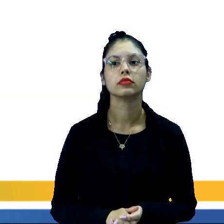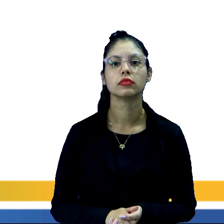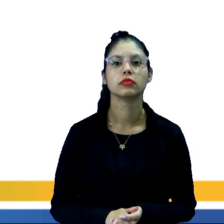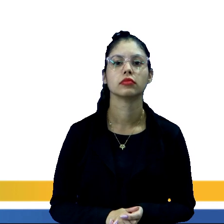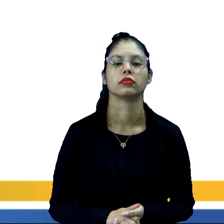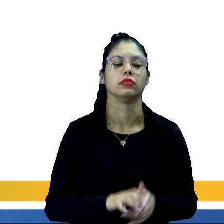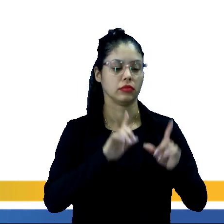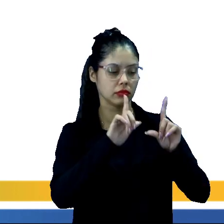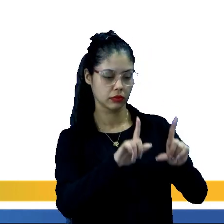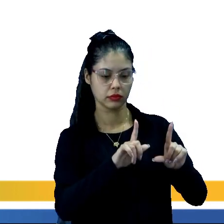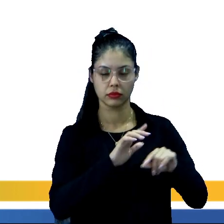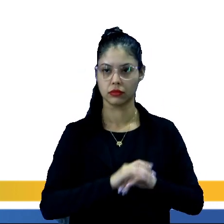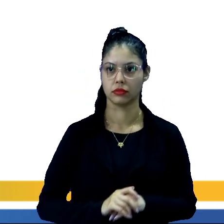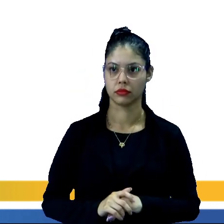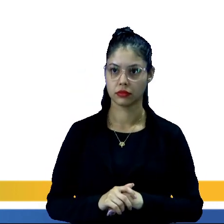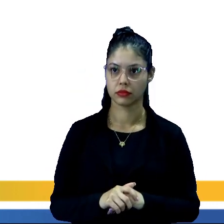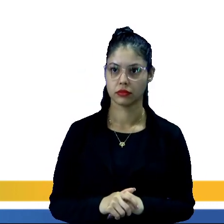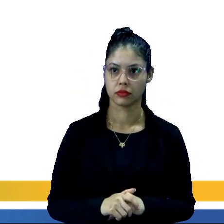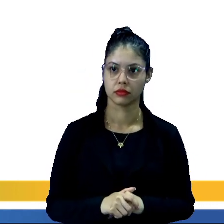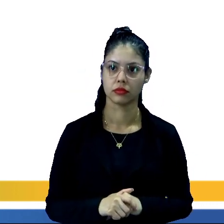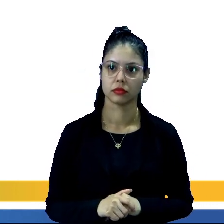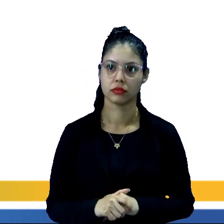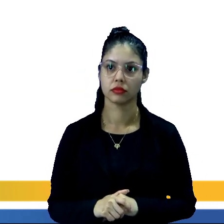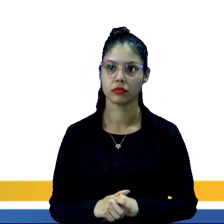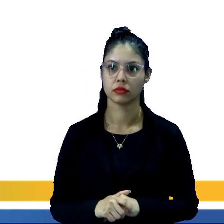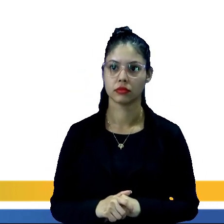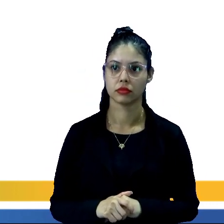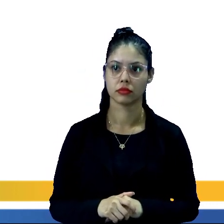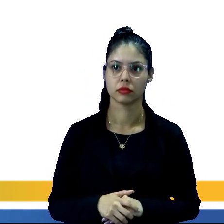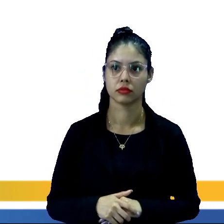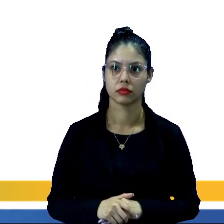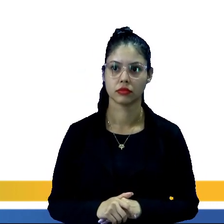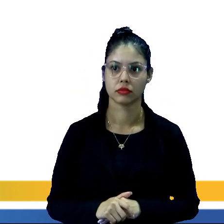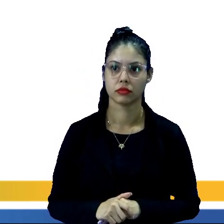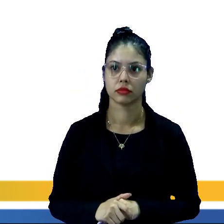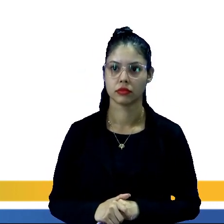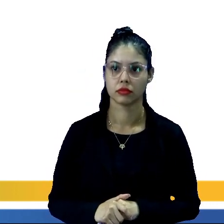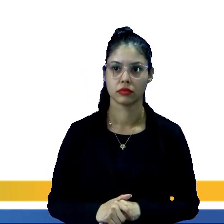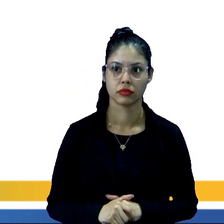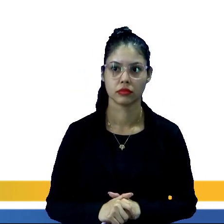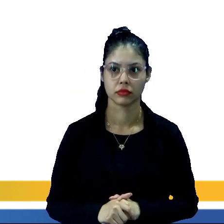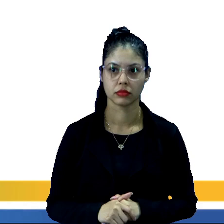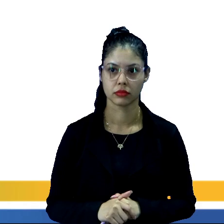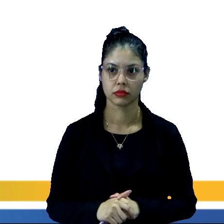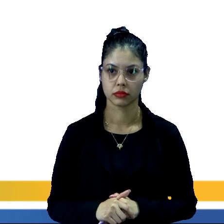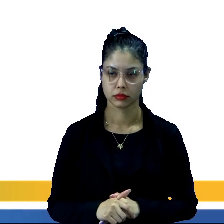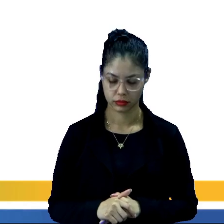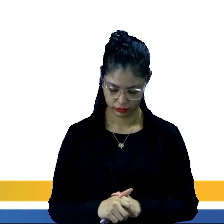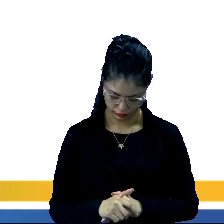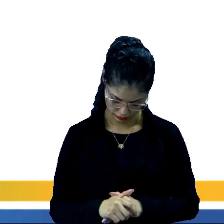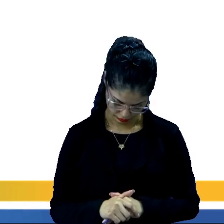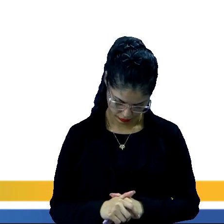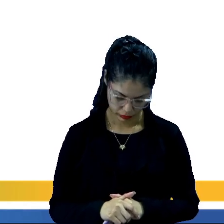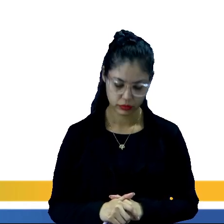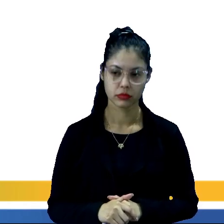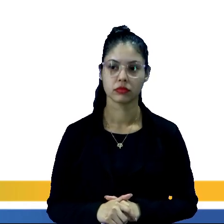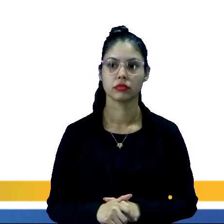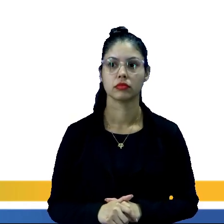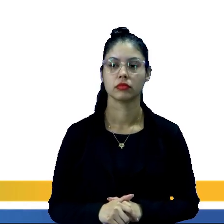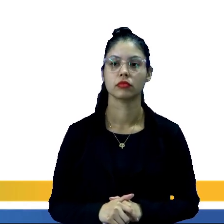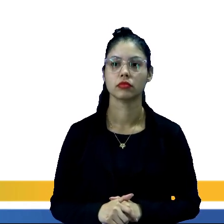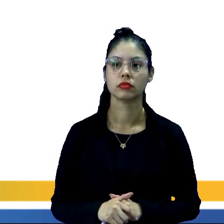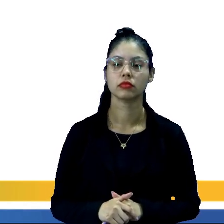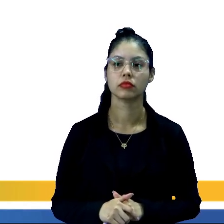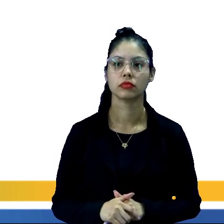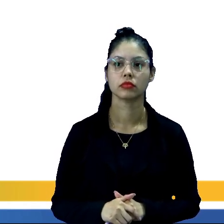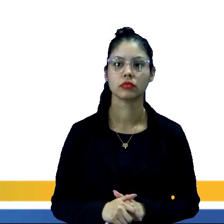Mais uma charge aqui, né? Por suerte la opinião pública, todavia, não se ha dado conta de que opina lo que quiere